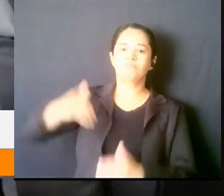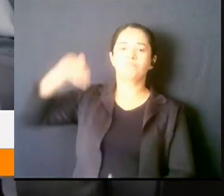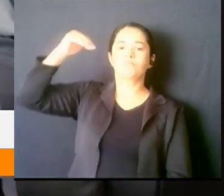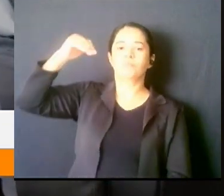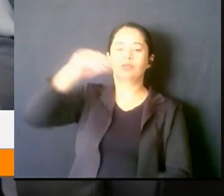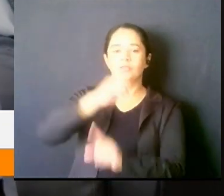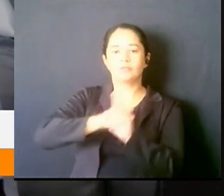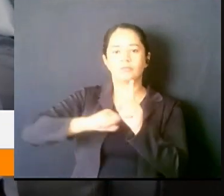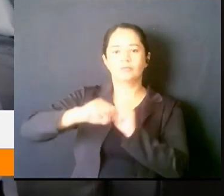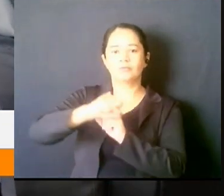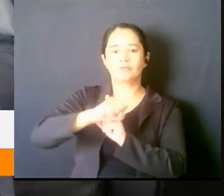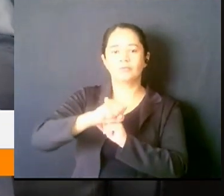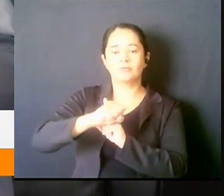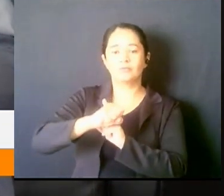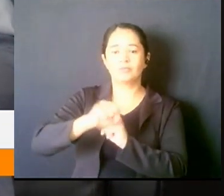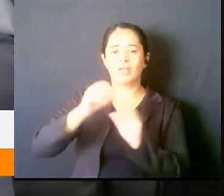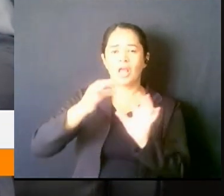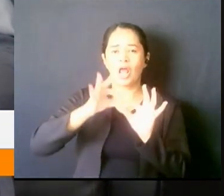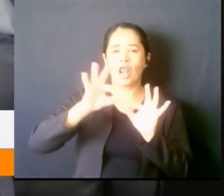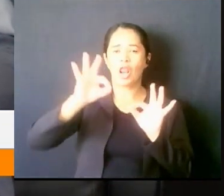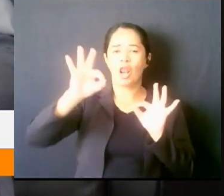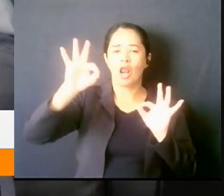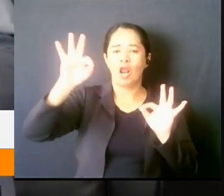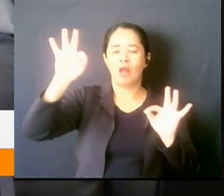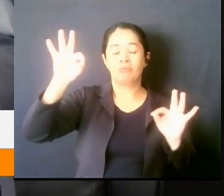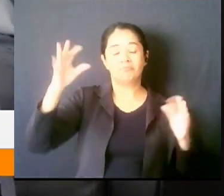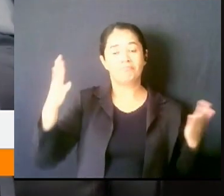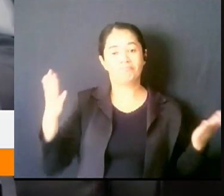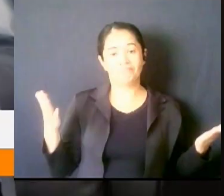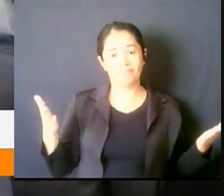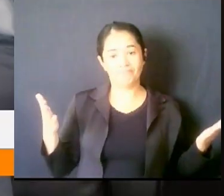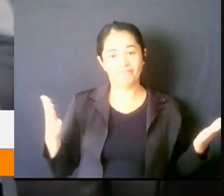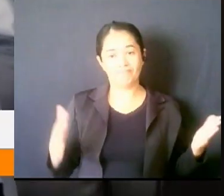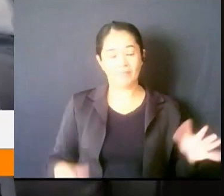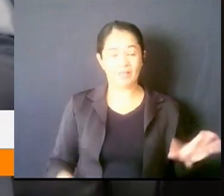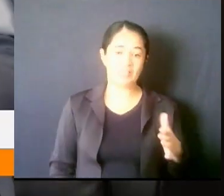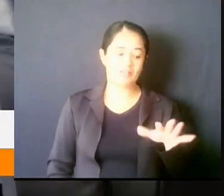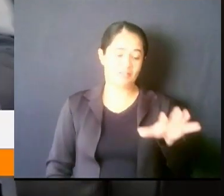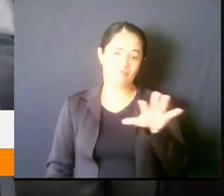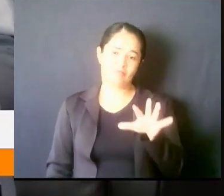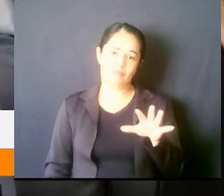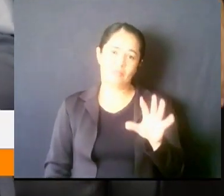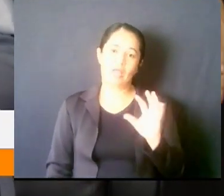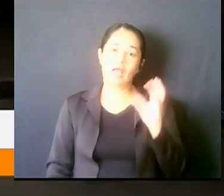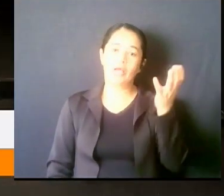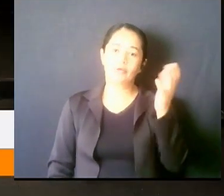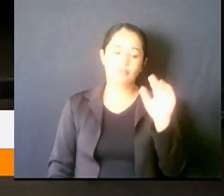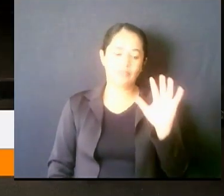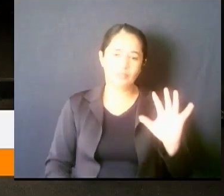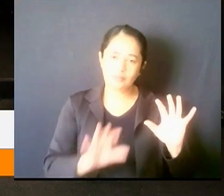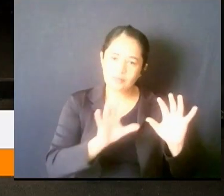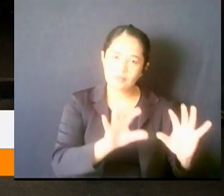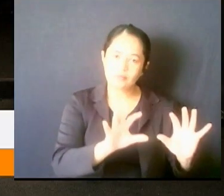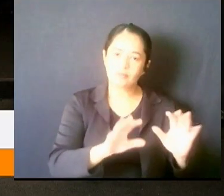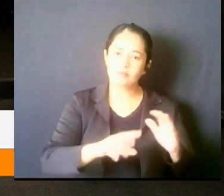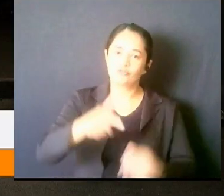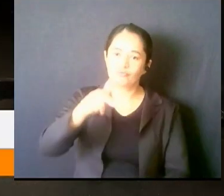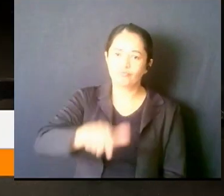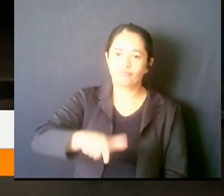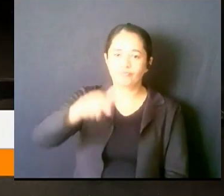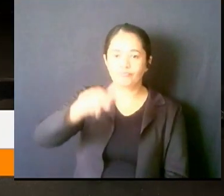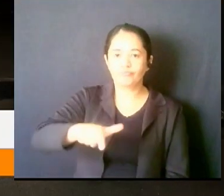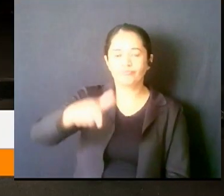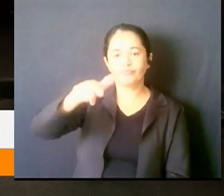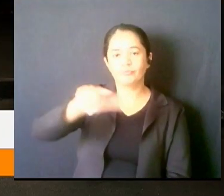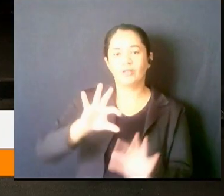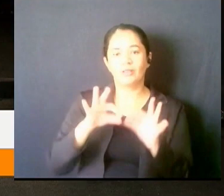muito longe, muito distante, muitas vezes, dessas adolescentes. Então, o que acontece é isso, repetição disso. Por isso que é importante a gente